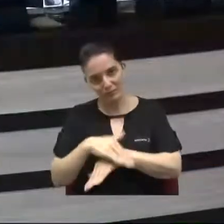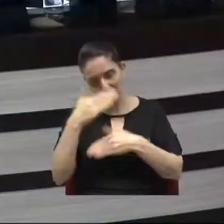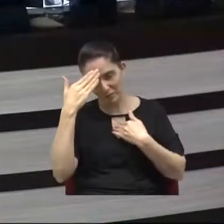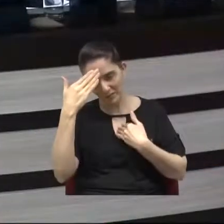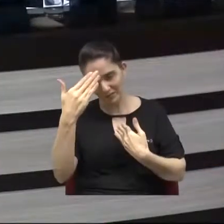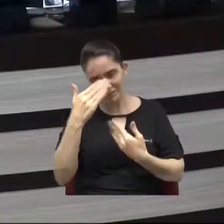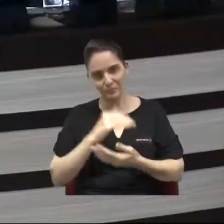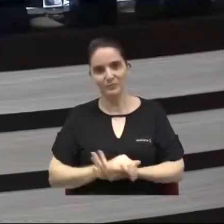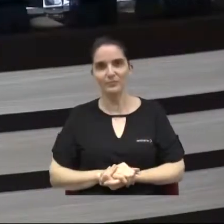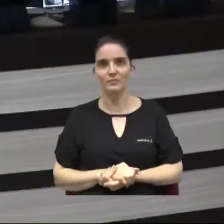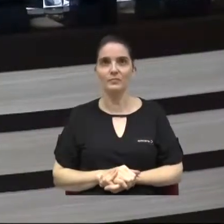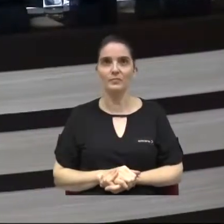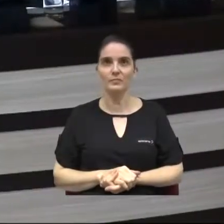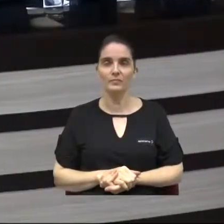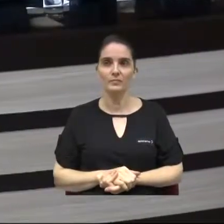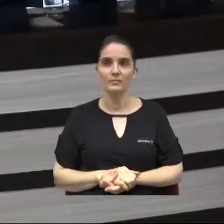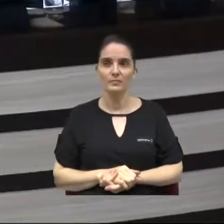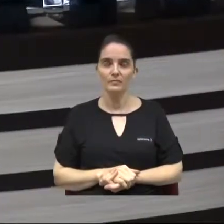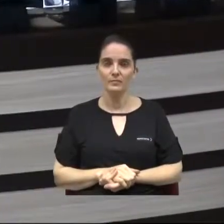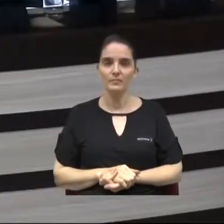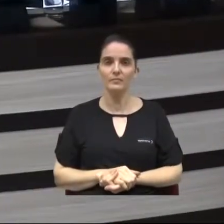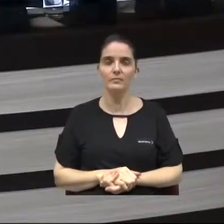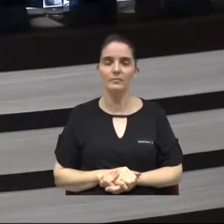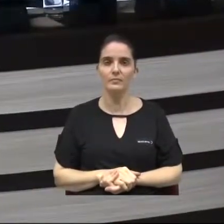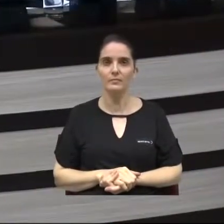outro vereador deseja discutir?